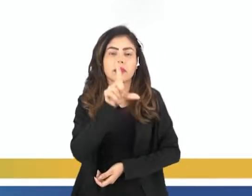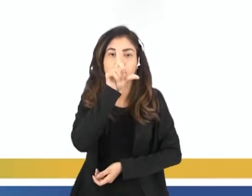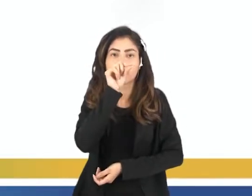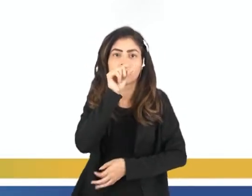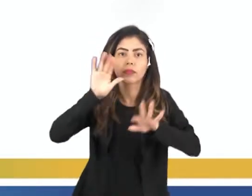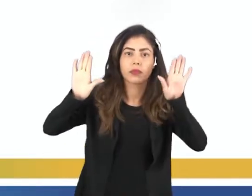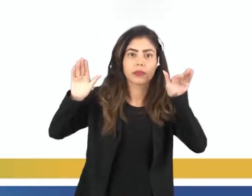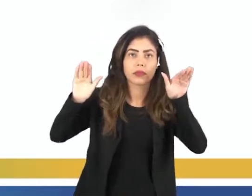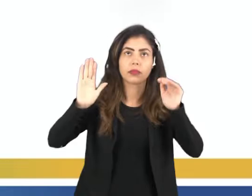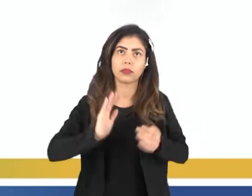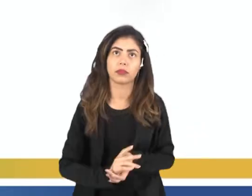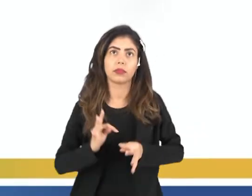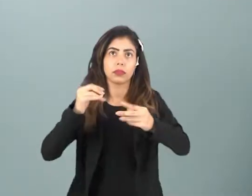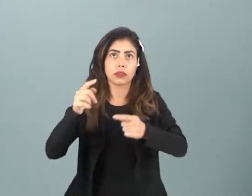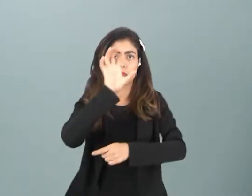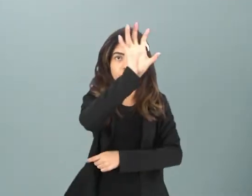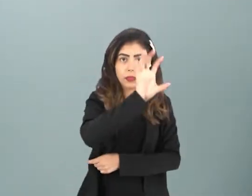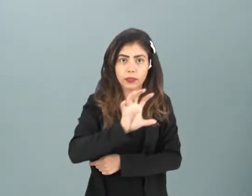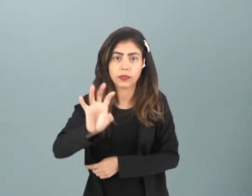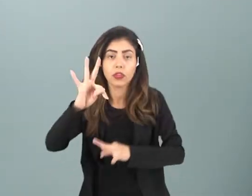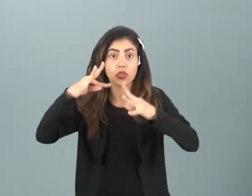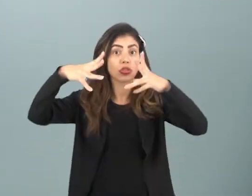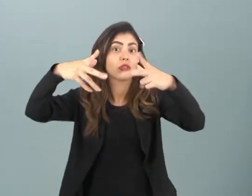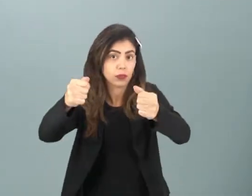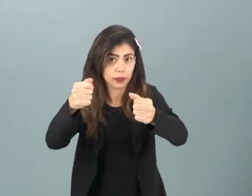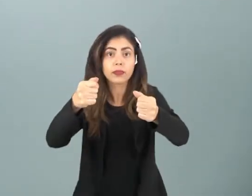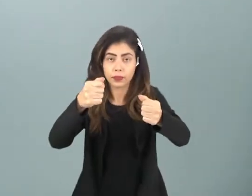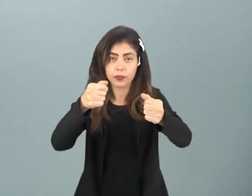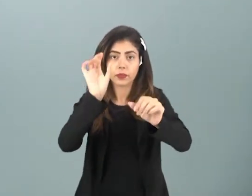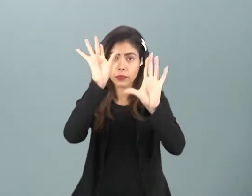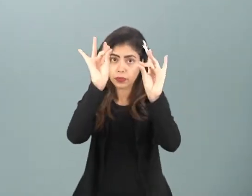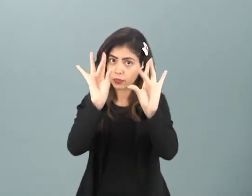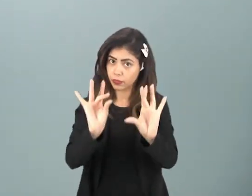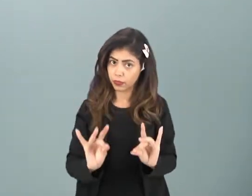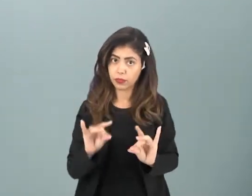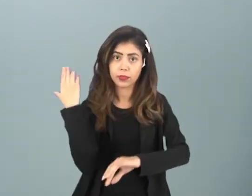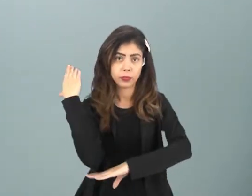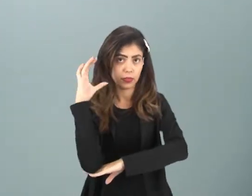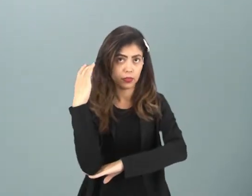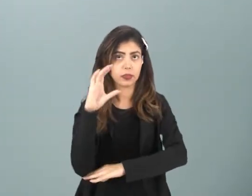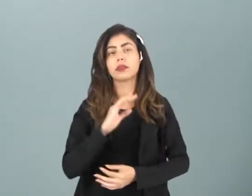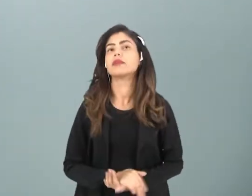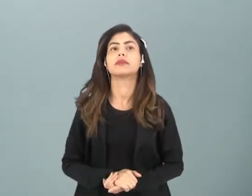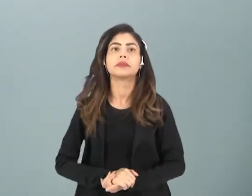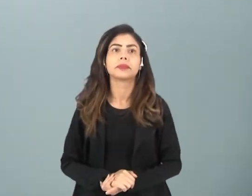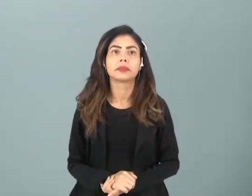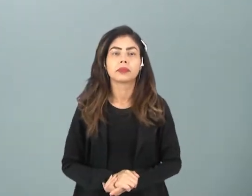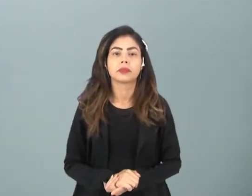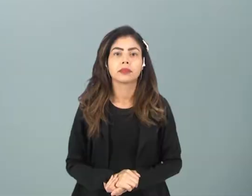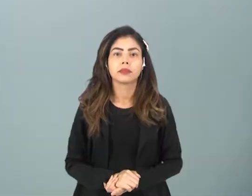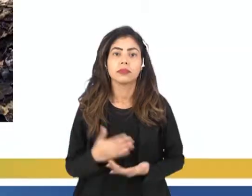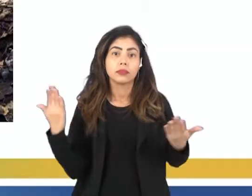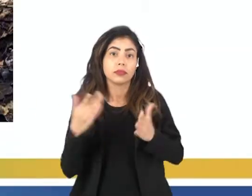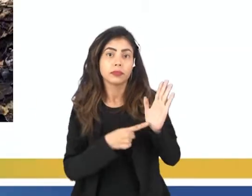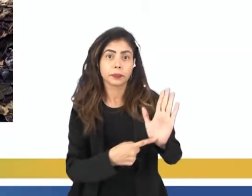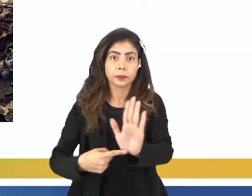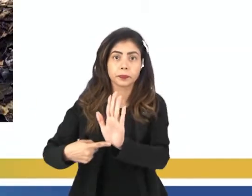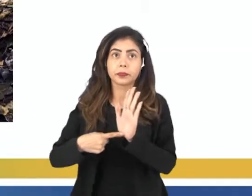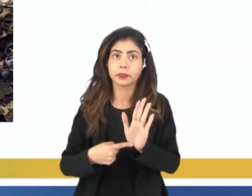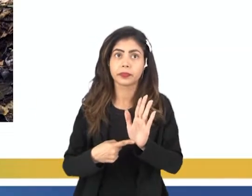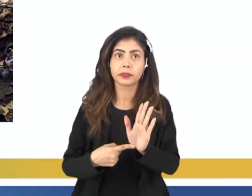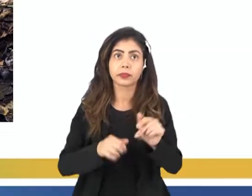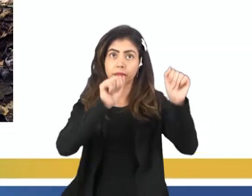é um quadro interessante daquilo que já foi catalogado pelos cientistas. E aí nós temos